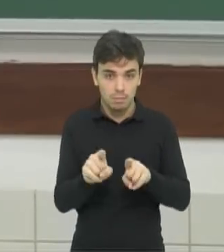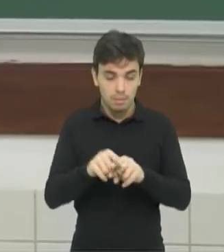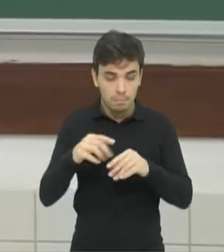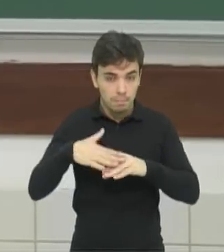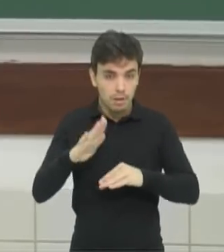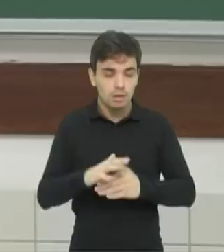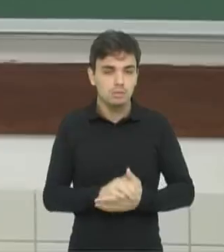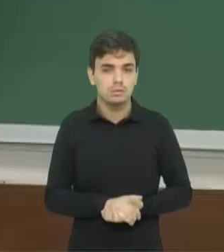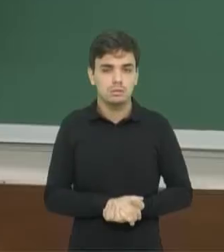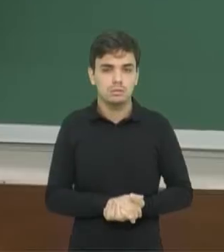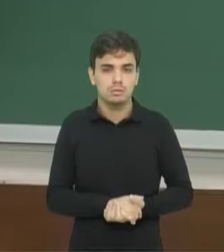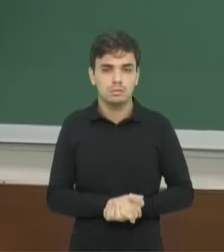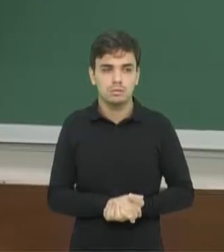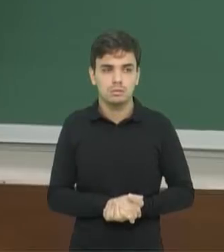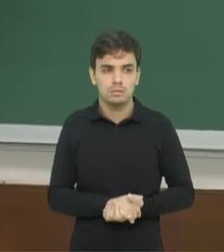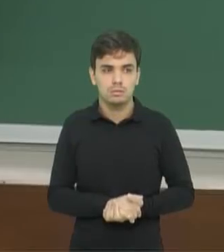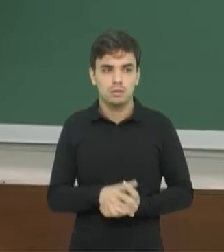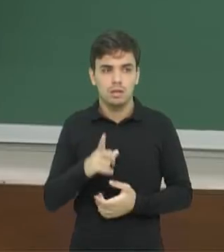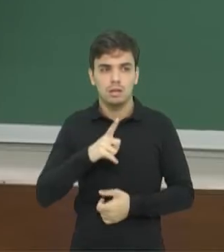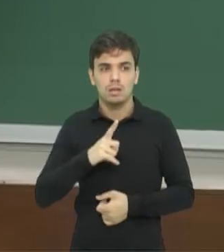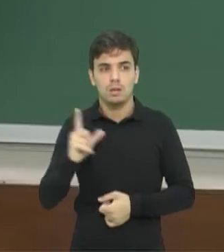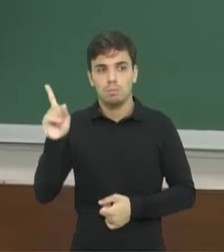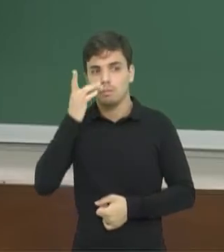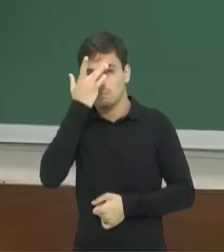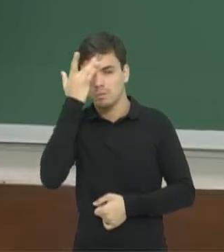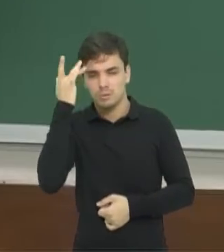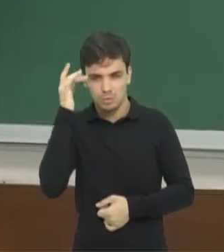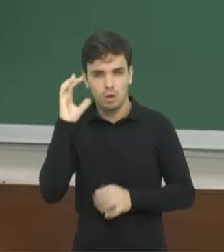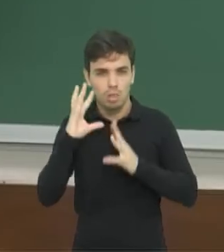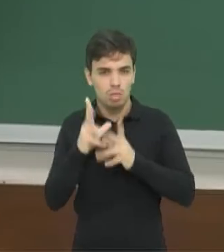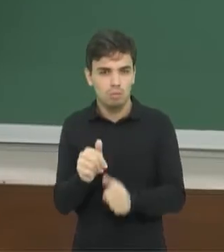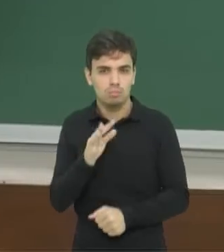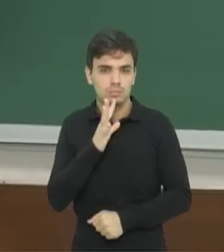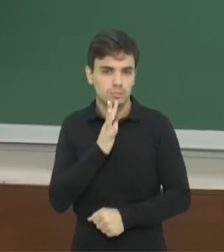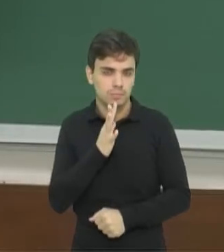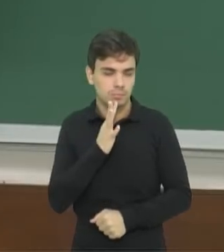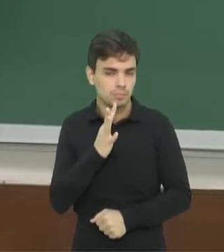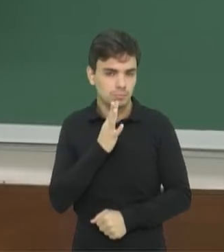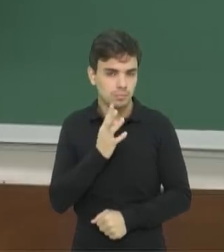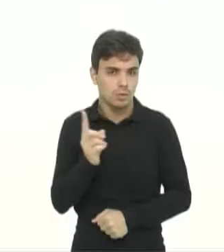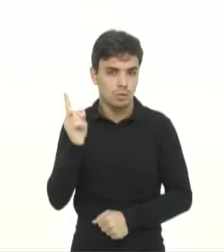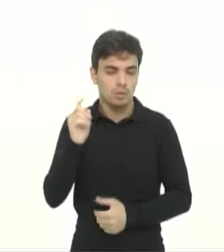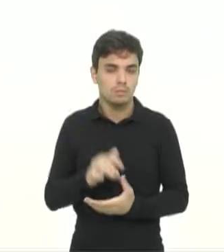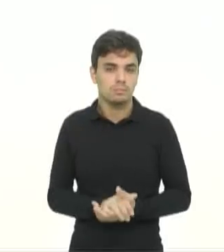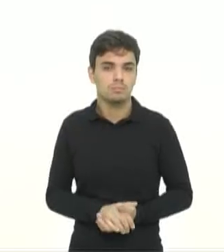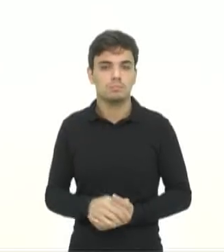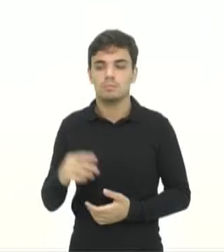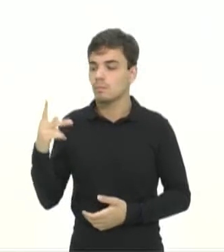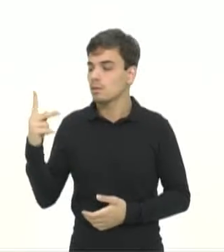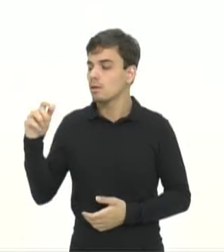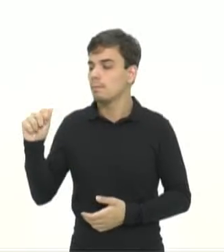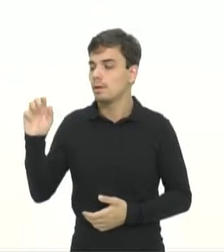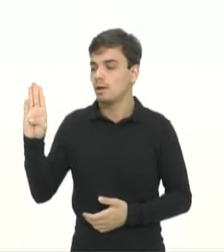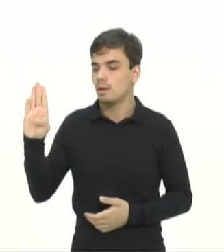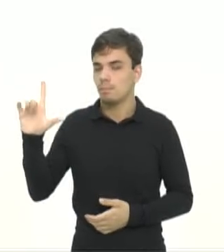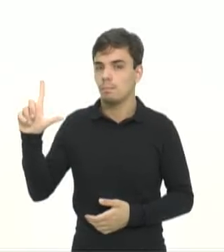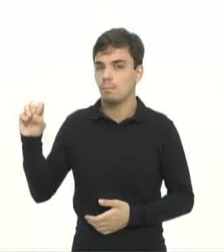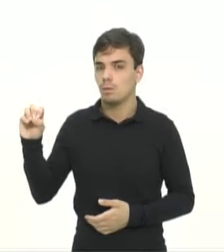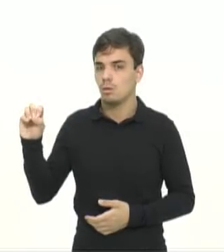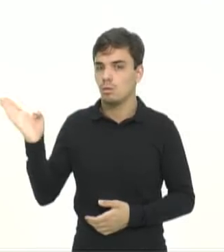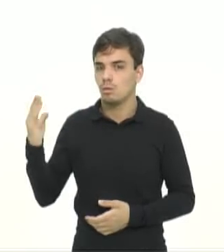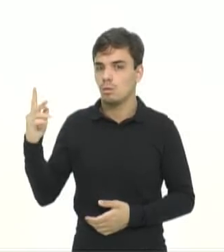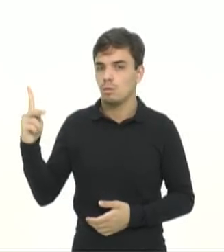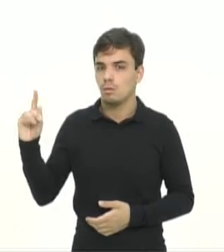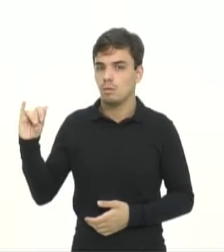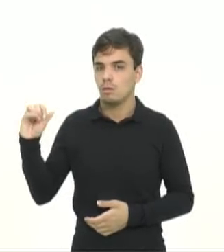só. Aqui a gente chegou numa pessoinha que todo mundo conhece, não é verdade? Quem foi Pablo Picasso, né, gente? Ele também